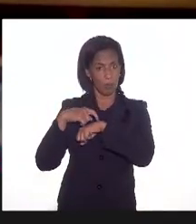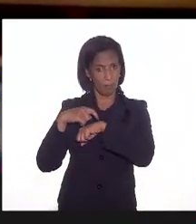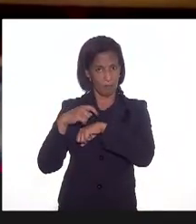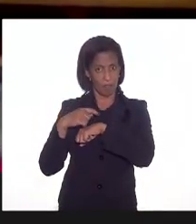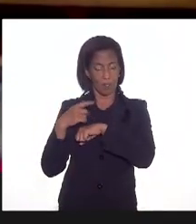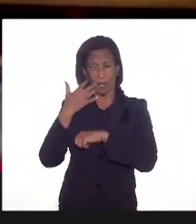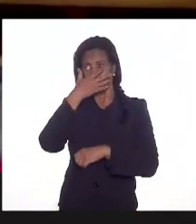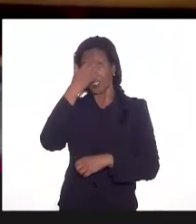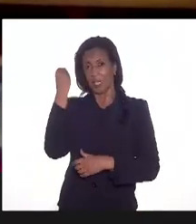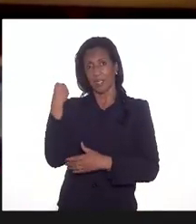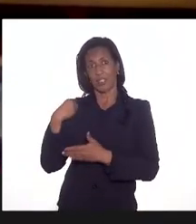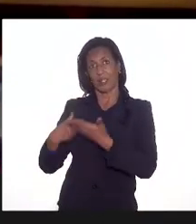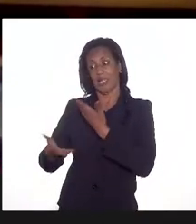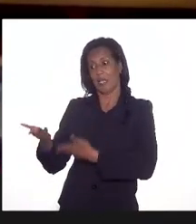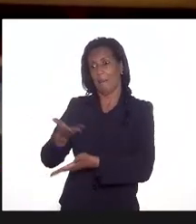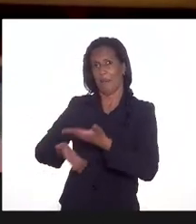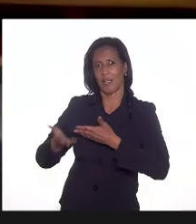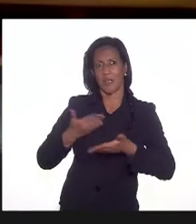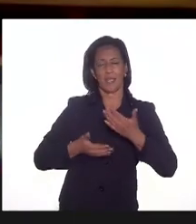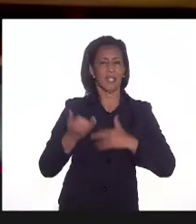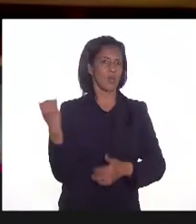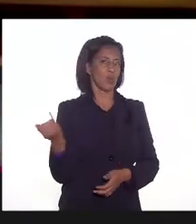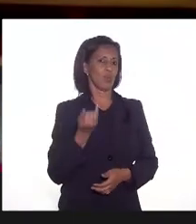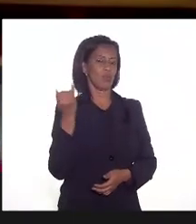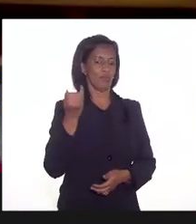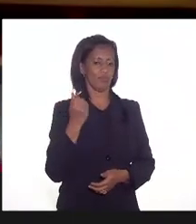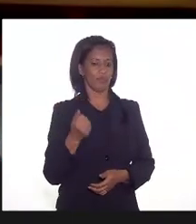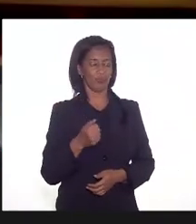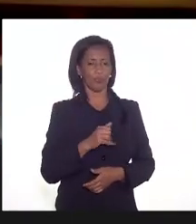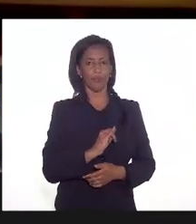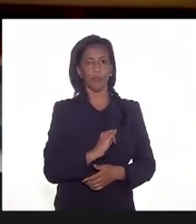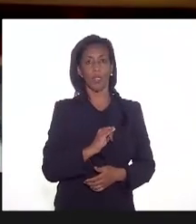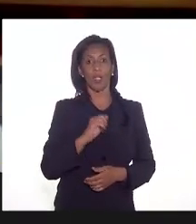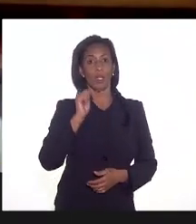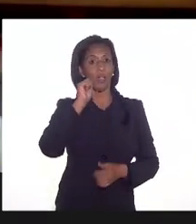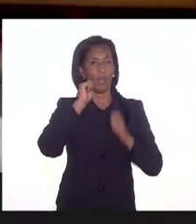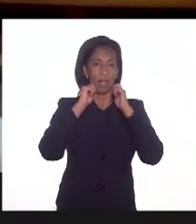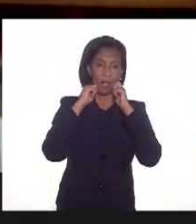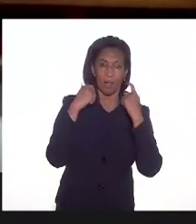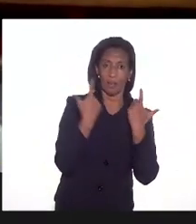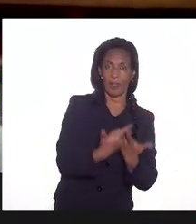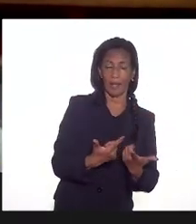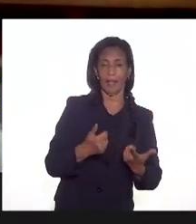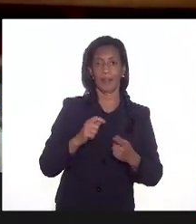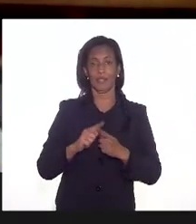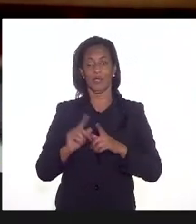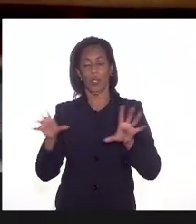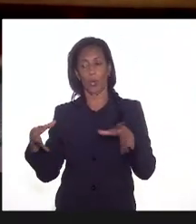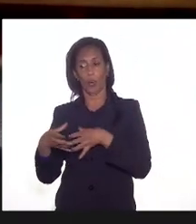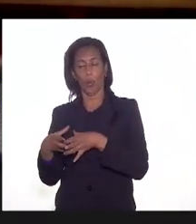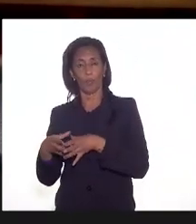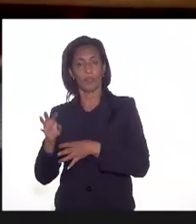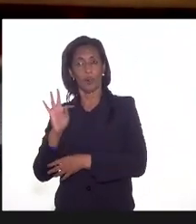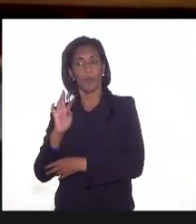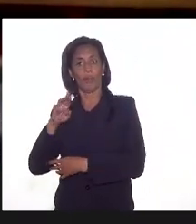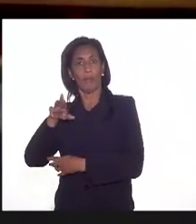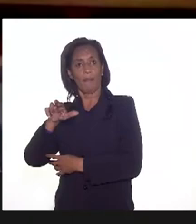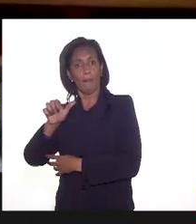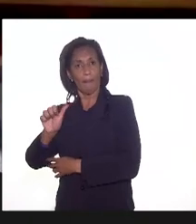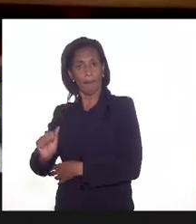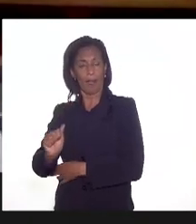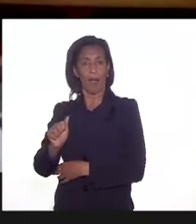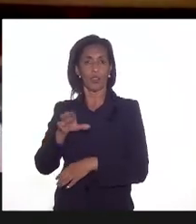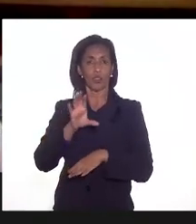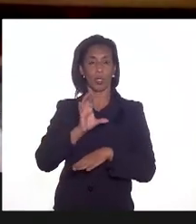essa parceria é fundamental. Né? Comissão de Cultura da LERJ com o Legislativo, a Comissão Temática do